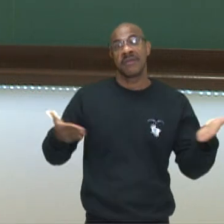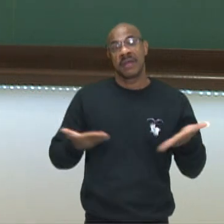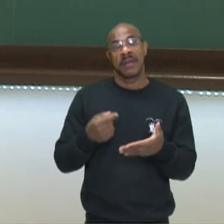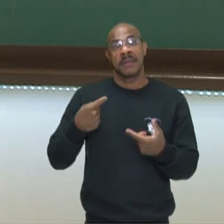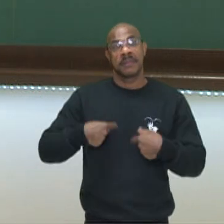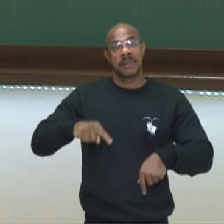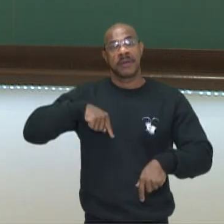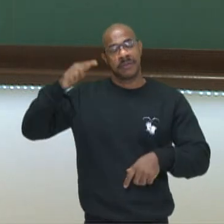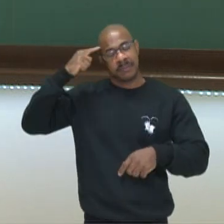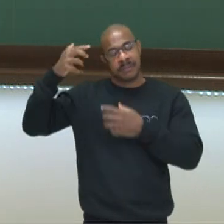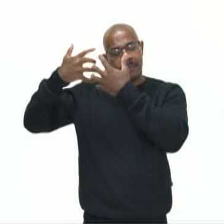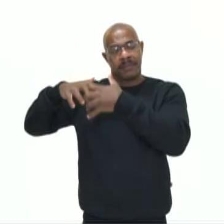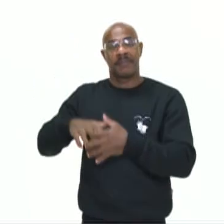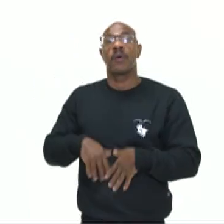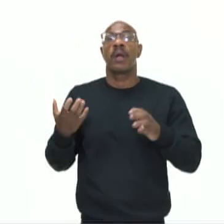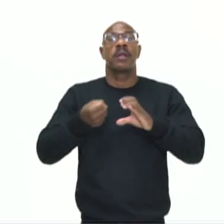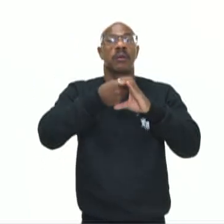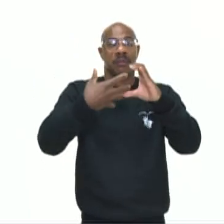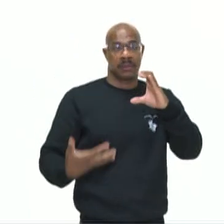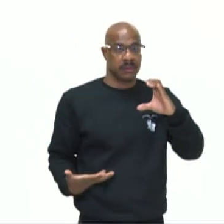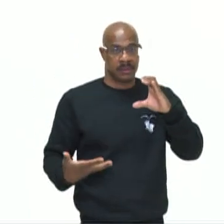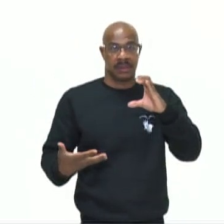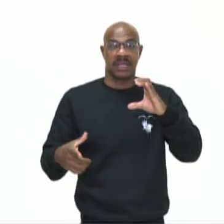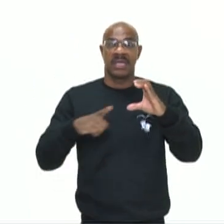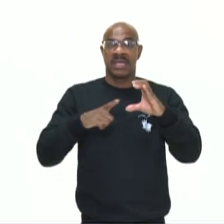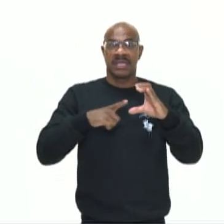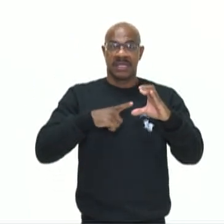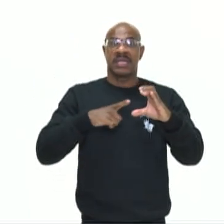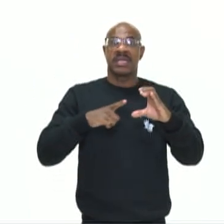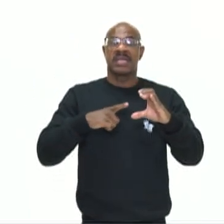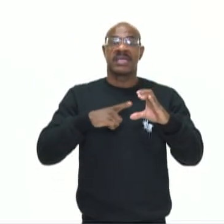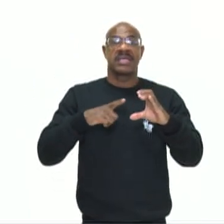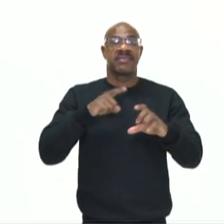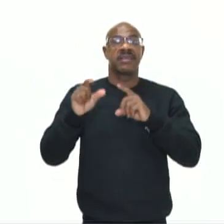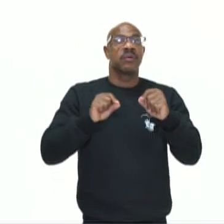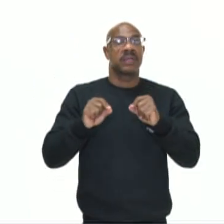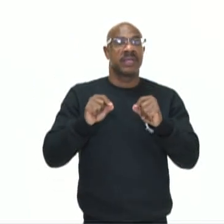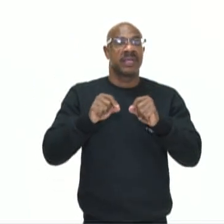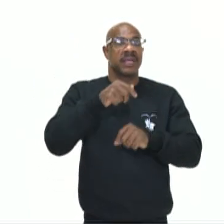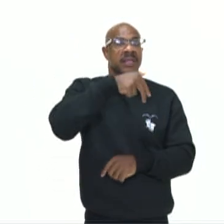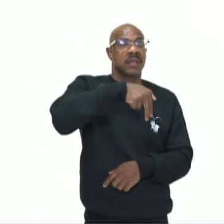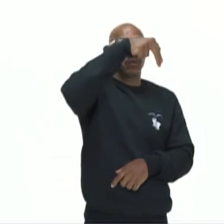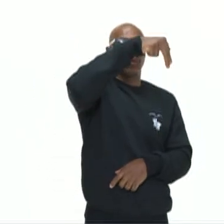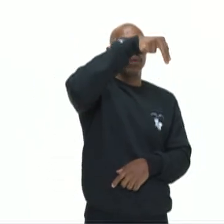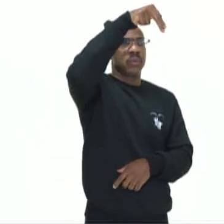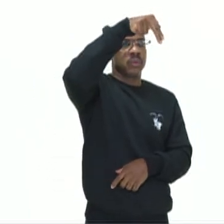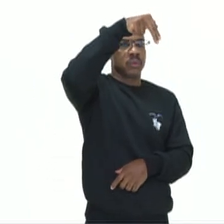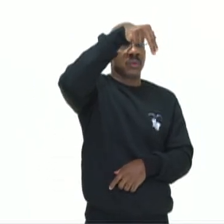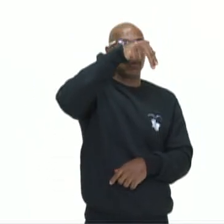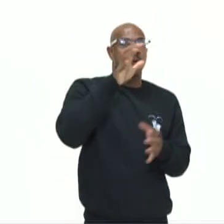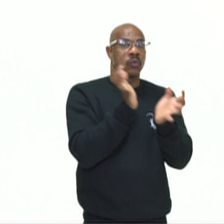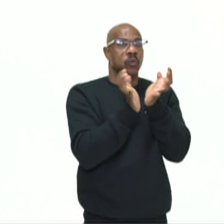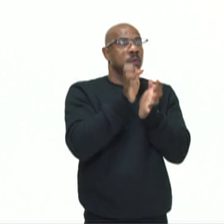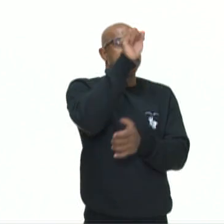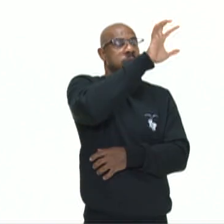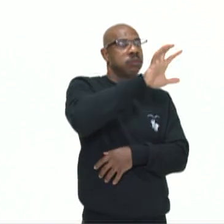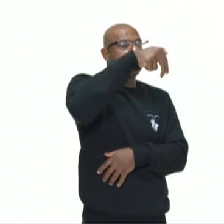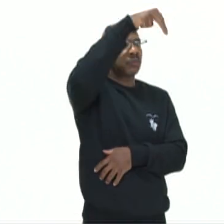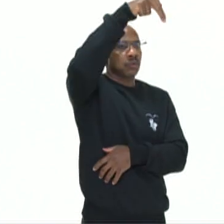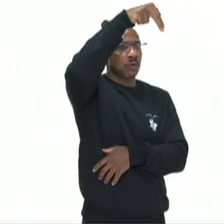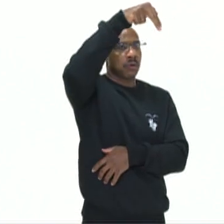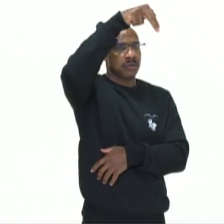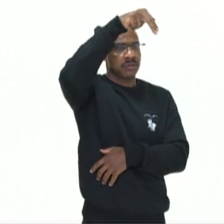pensar, né? Quais características garantiam às colônias do norte uma relativa